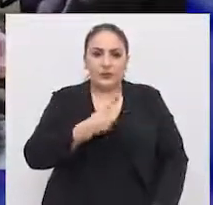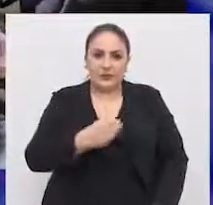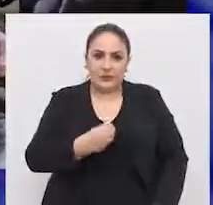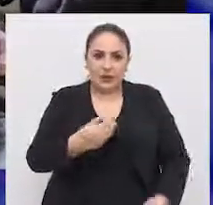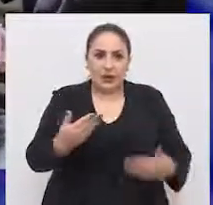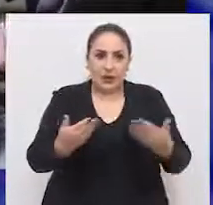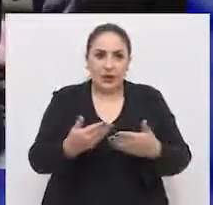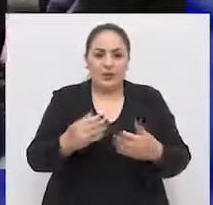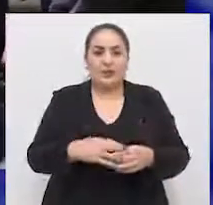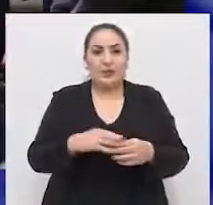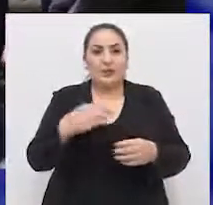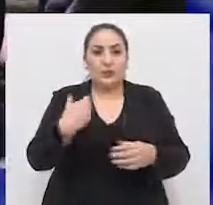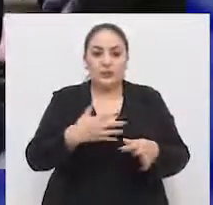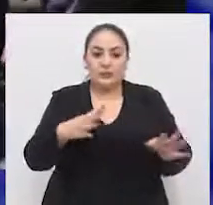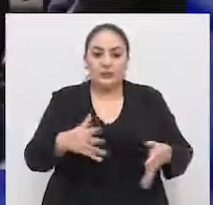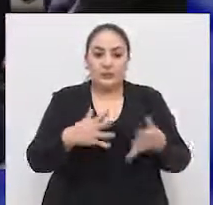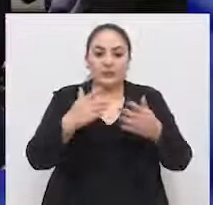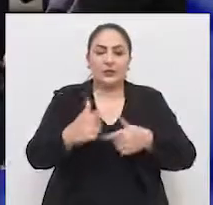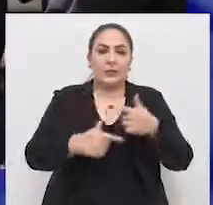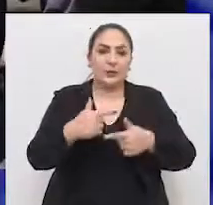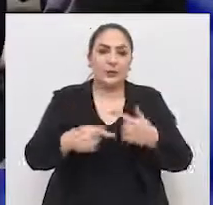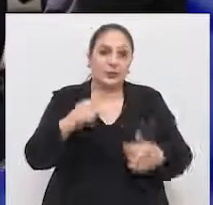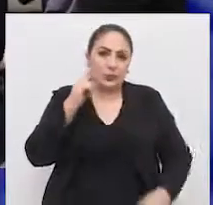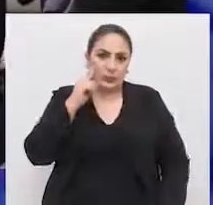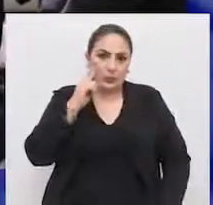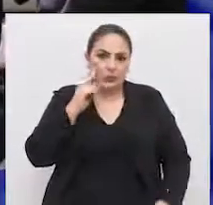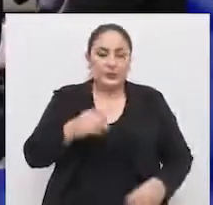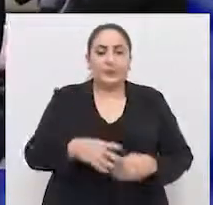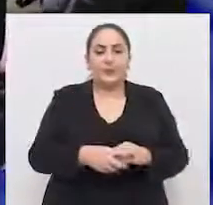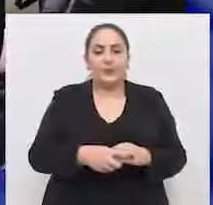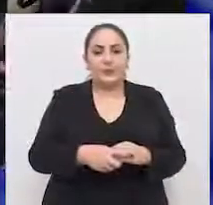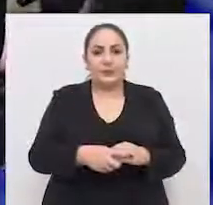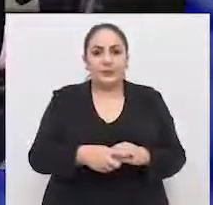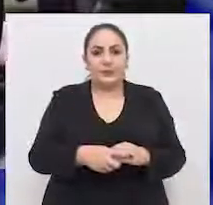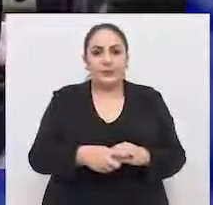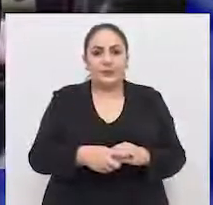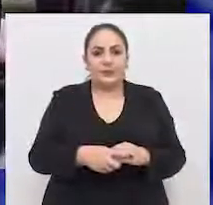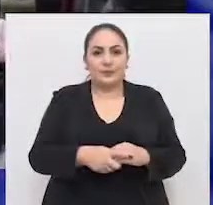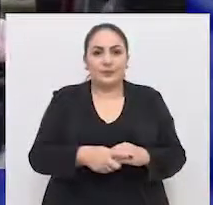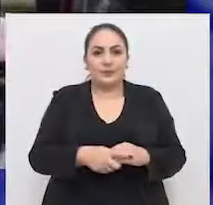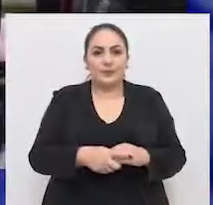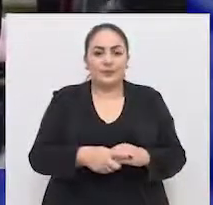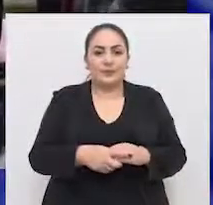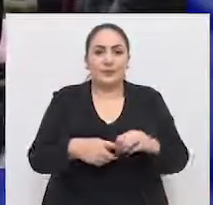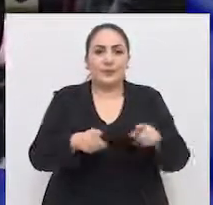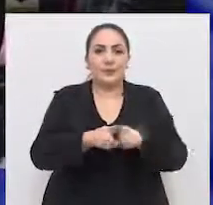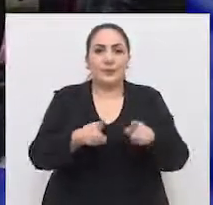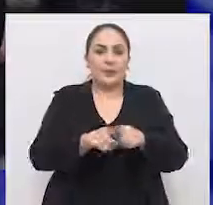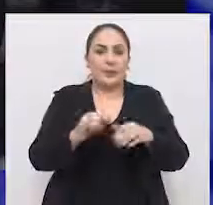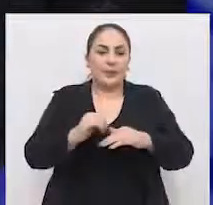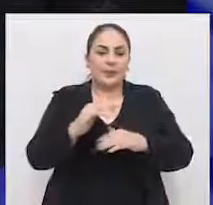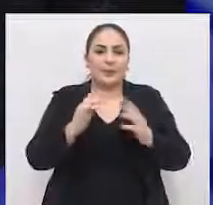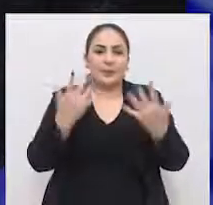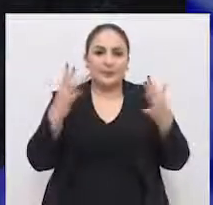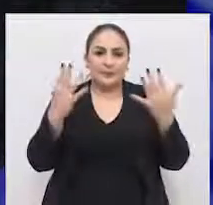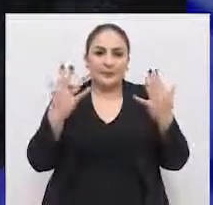aqui. É isso que nos motiva a vir trabalhar todos os dias. E sigam firmes. Sigam firmes porque vai acabar.